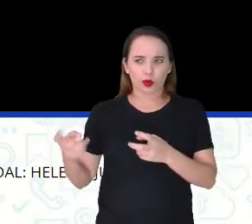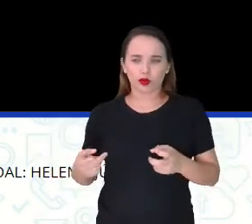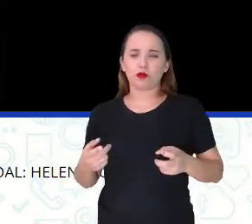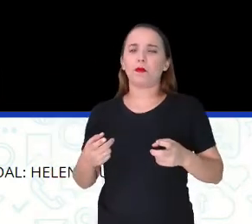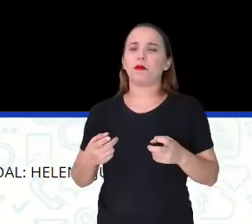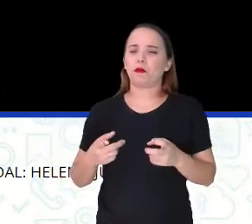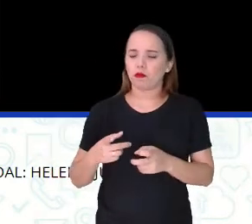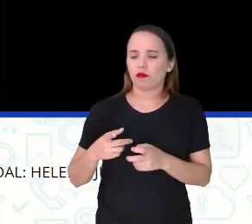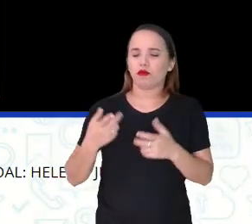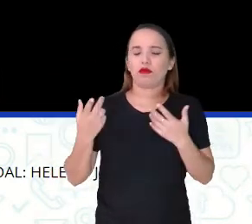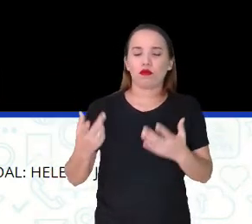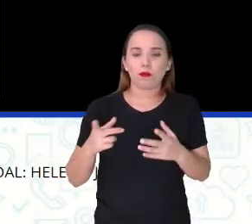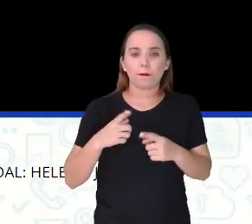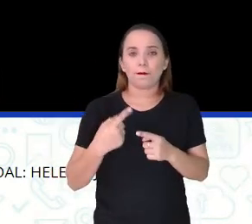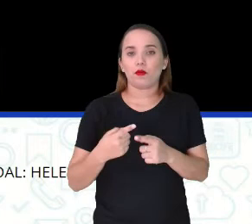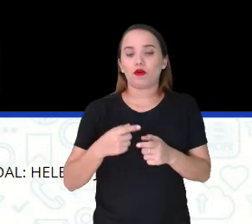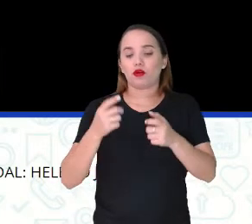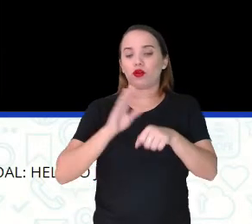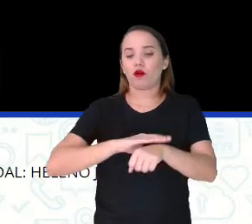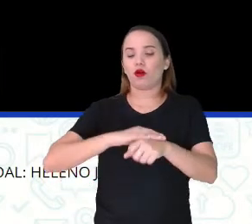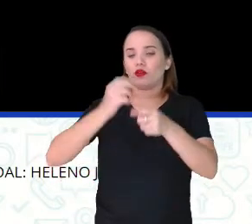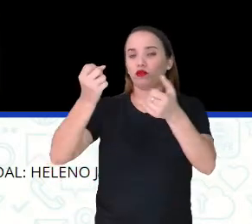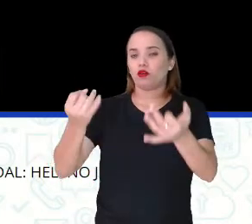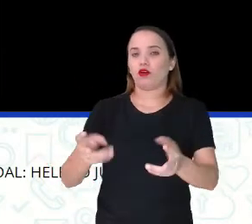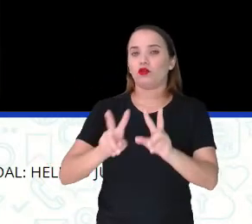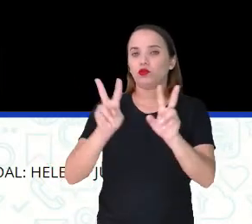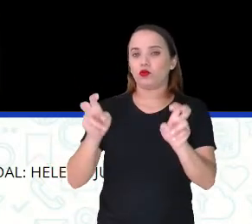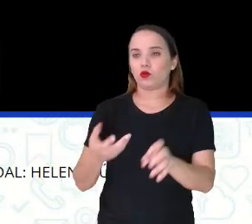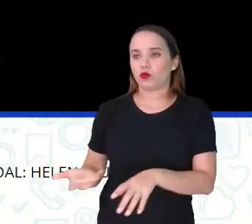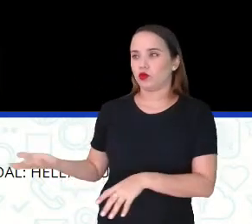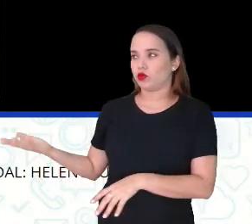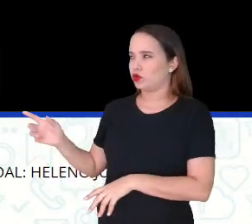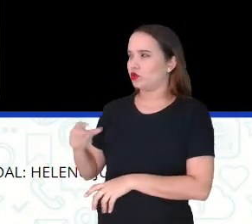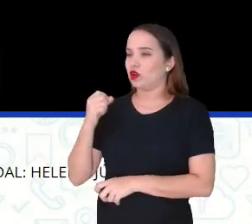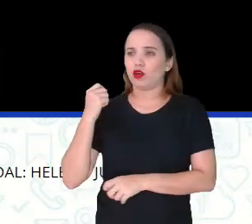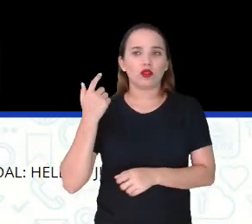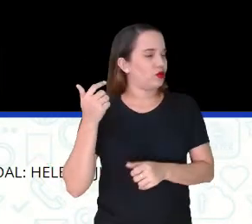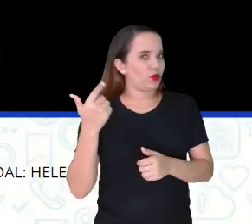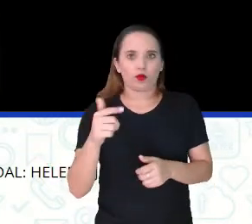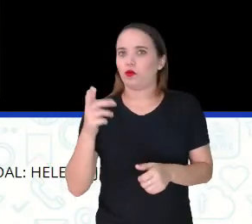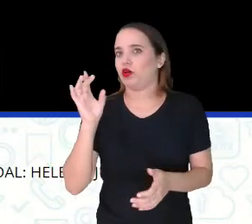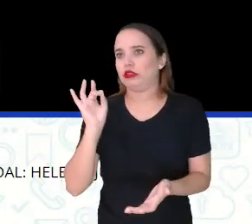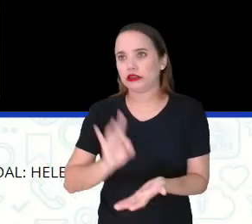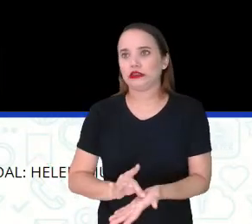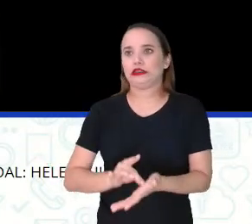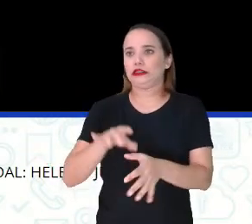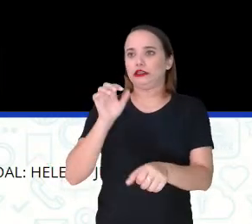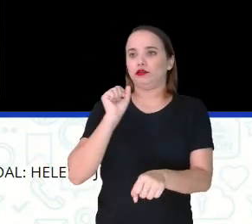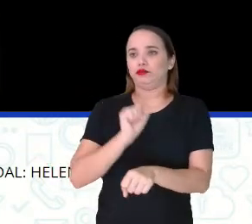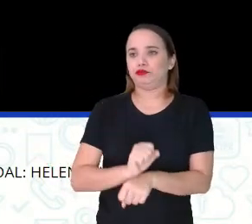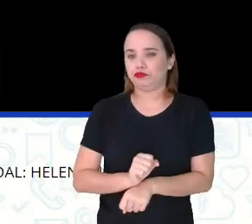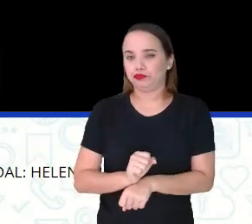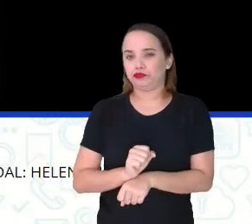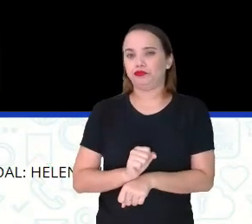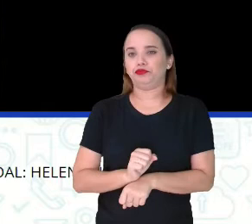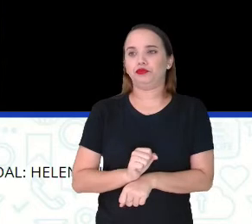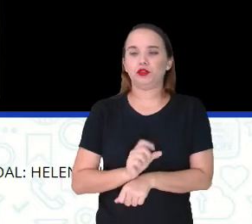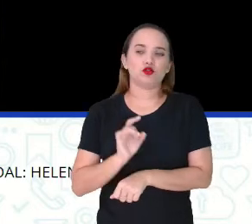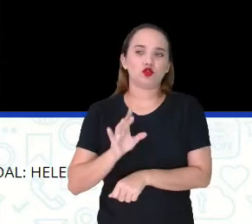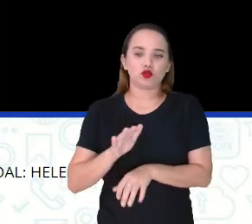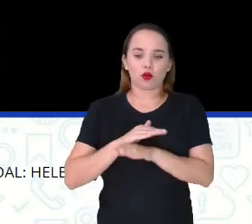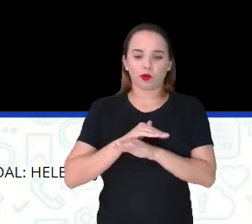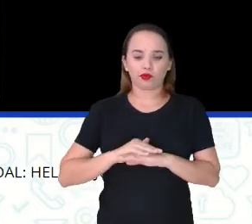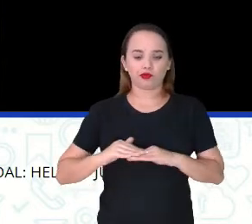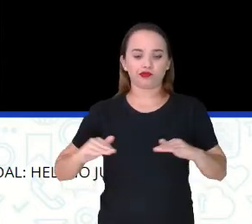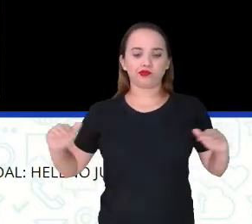né? Porque quando a gente fala desses planos e dimensões, não necessariamente são fixos, né? A gente não precisa passar o tempo todo ali no plano